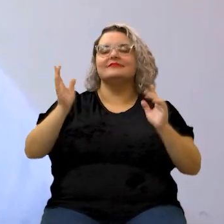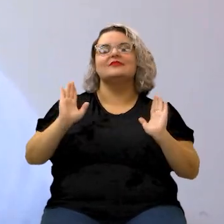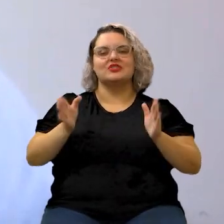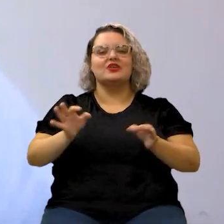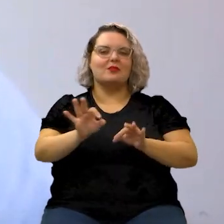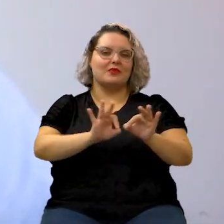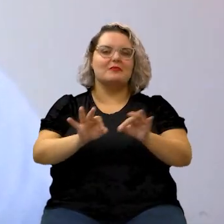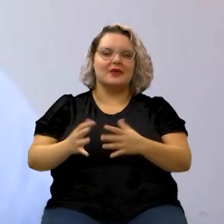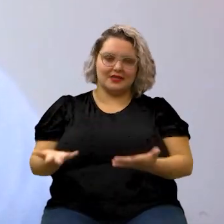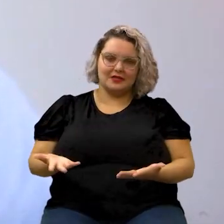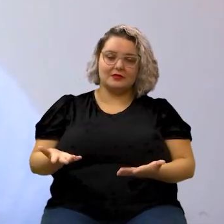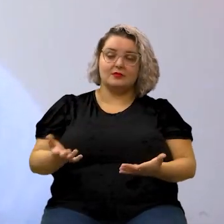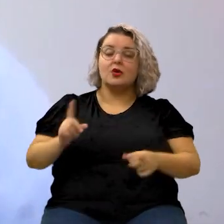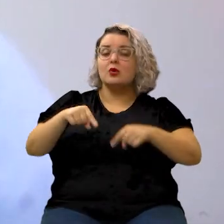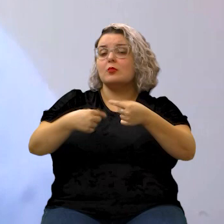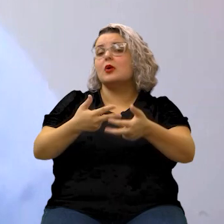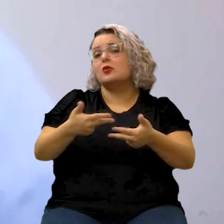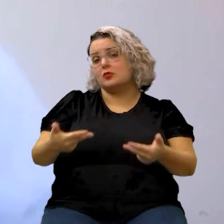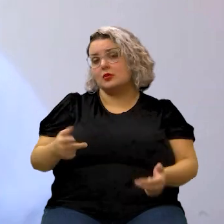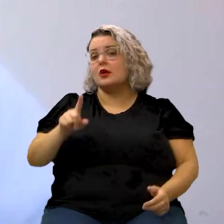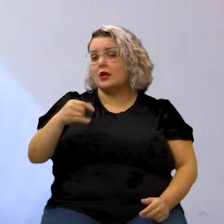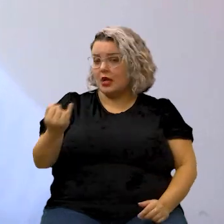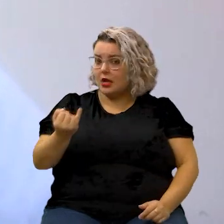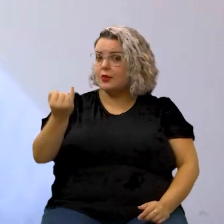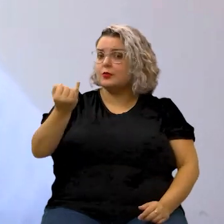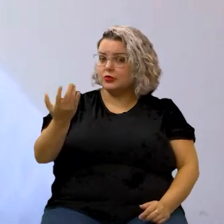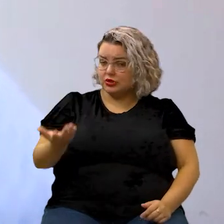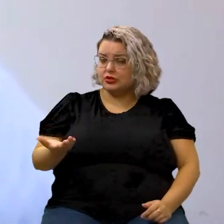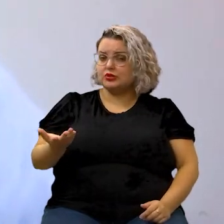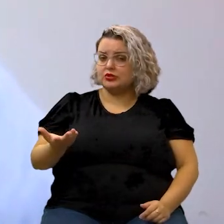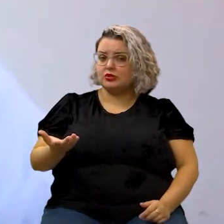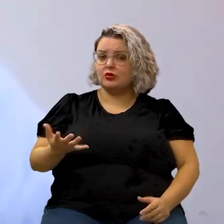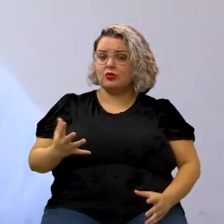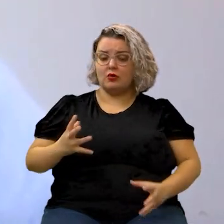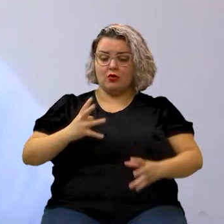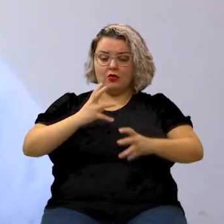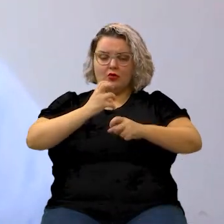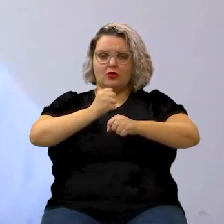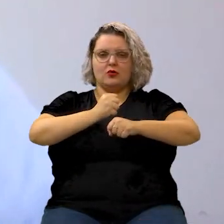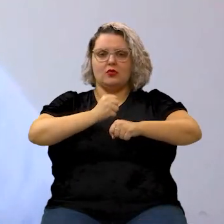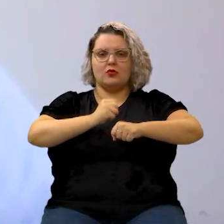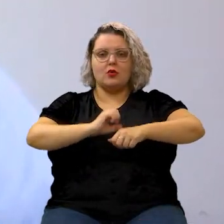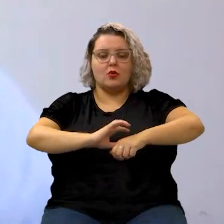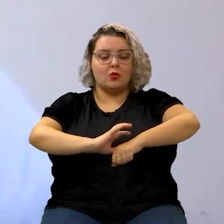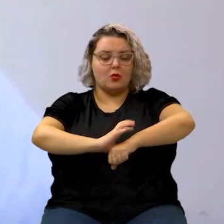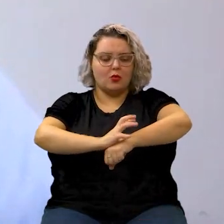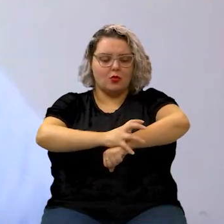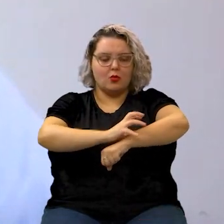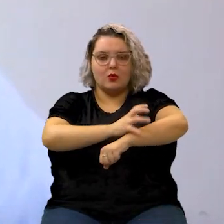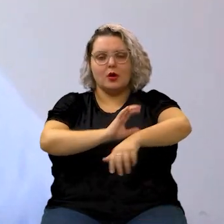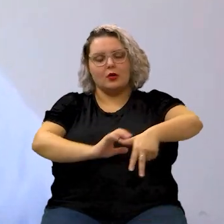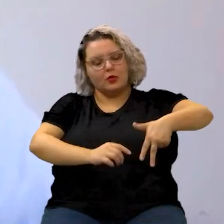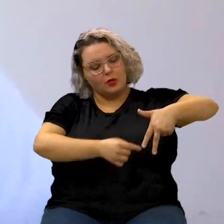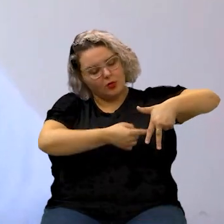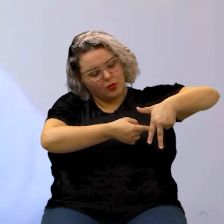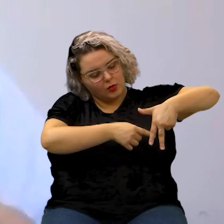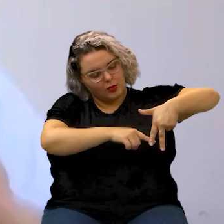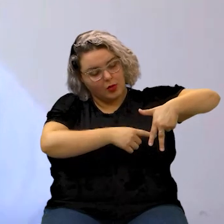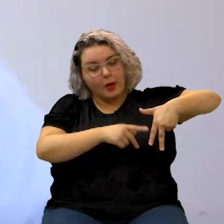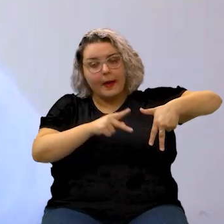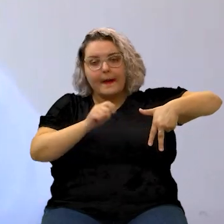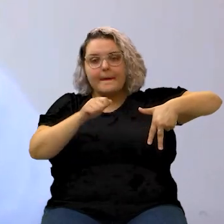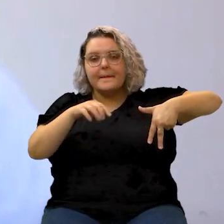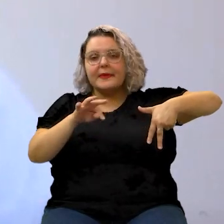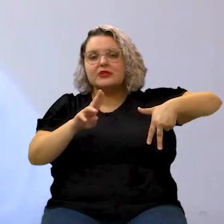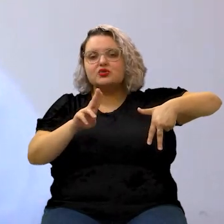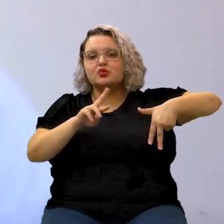está bem preparado, tá? E uma outra coisa que é super importante é a gente fortalecer muito a musculatura da panturrilha, tá? Aquela